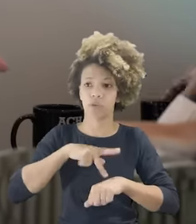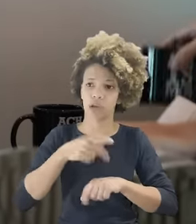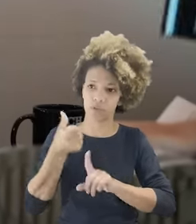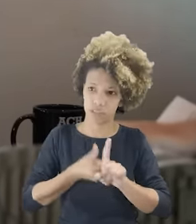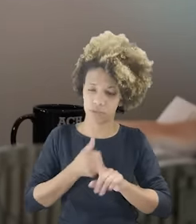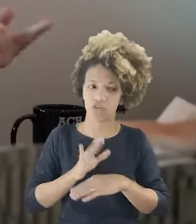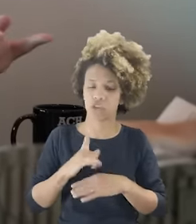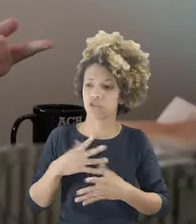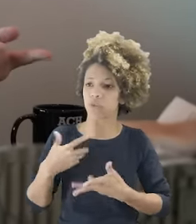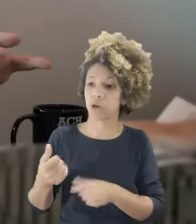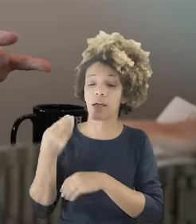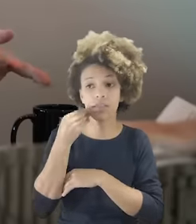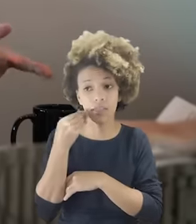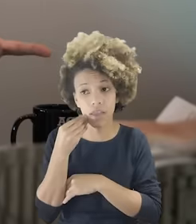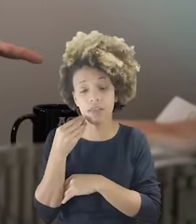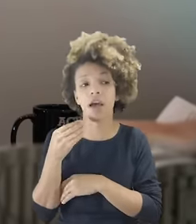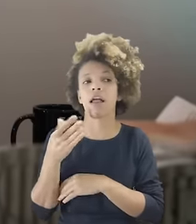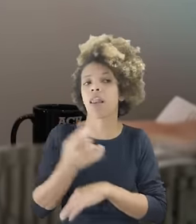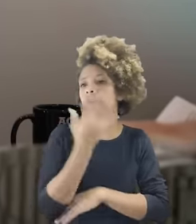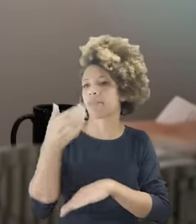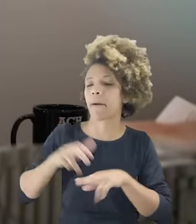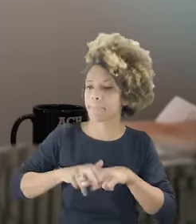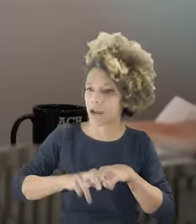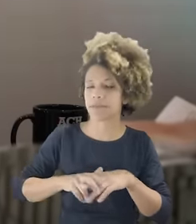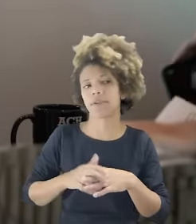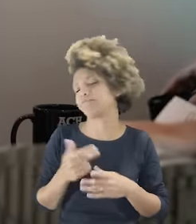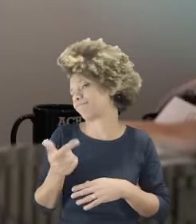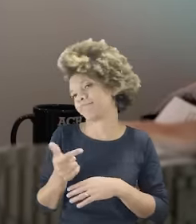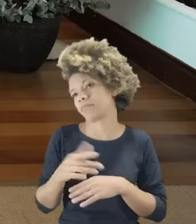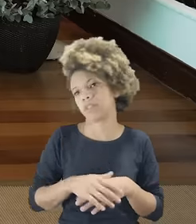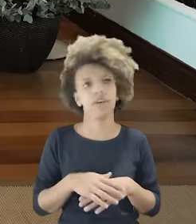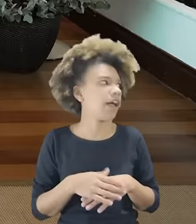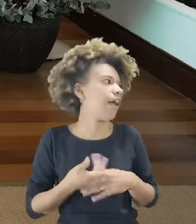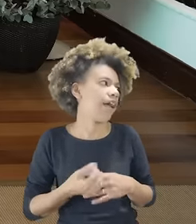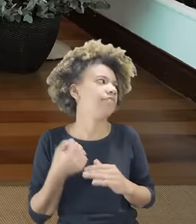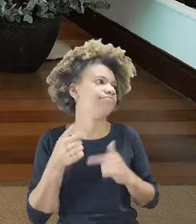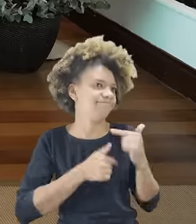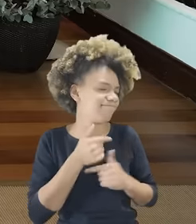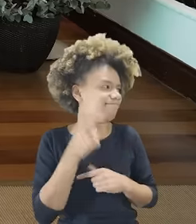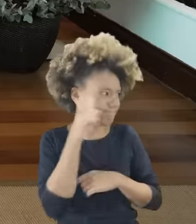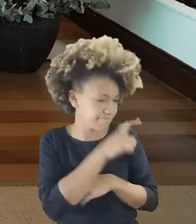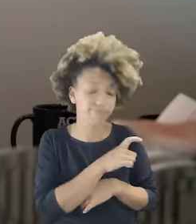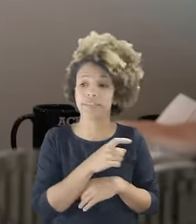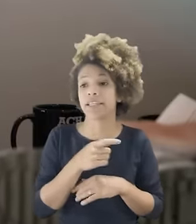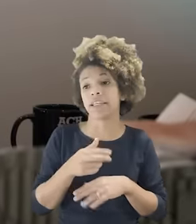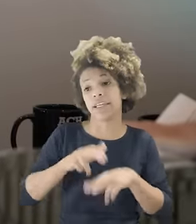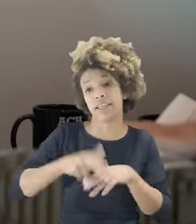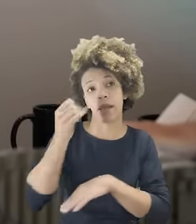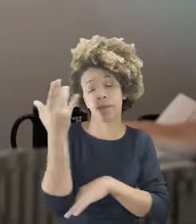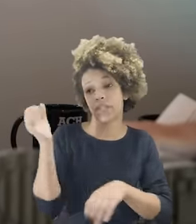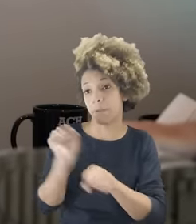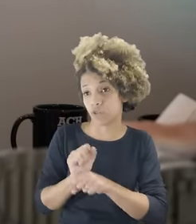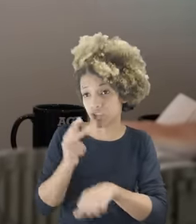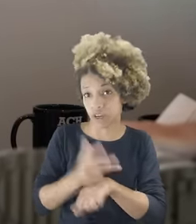meses aí já tinha falado um convite para fazer um na praça aí não rolou a ida para para lá bombando E aí a praça